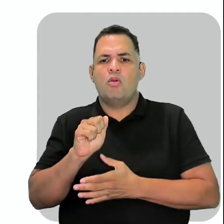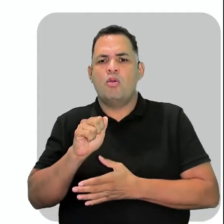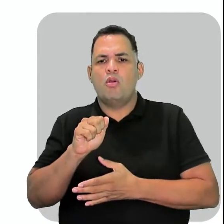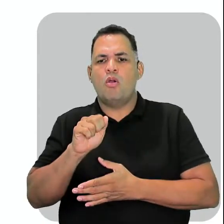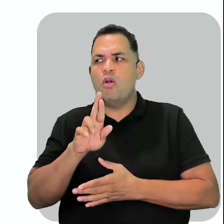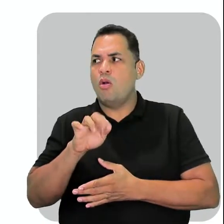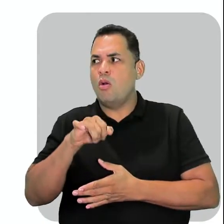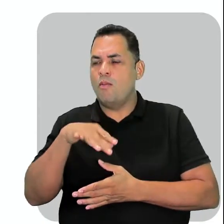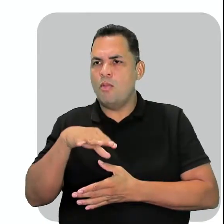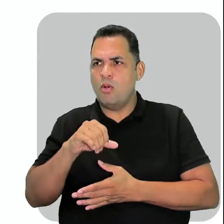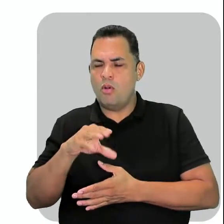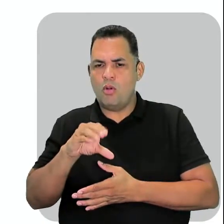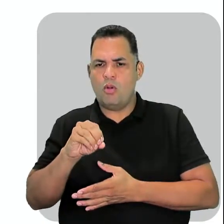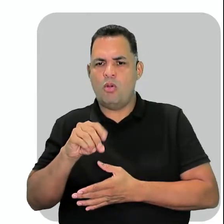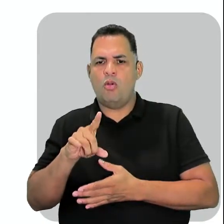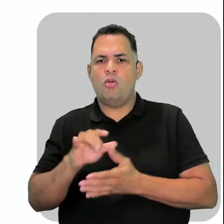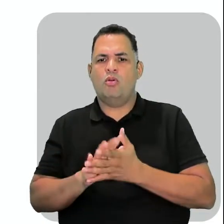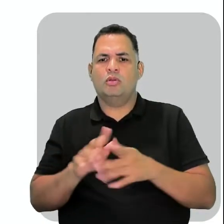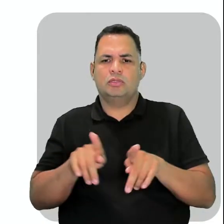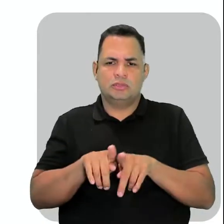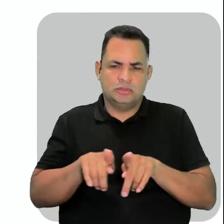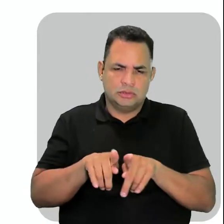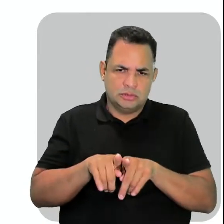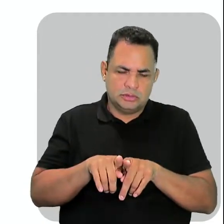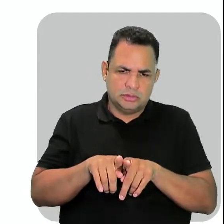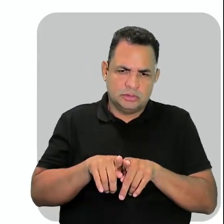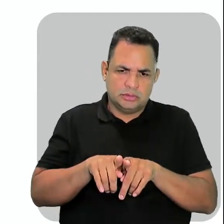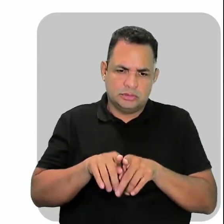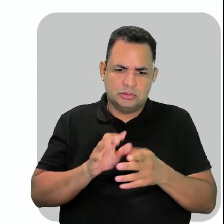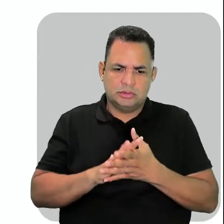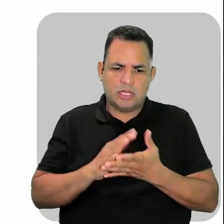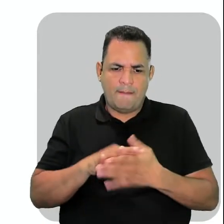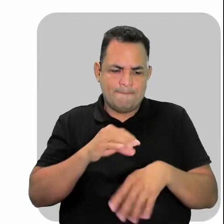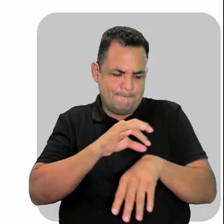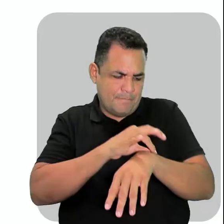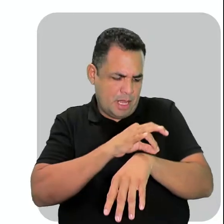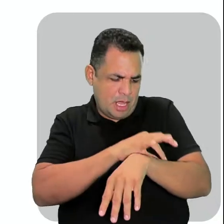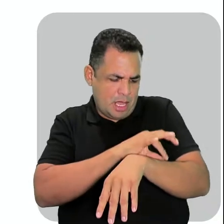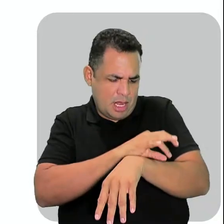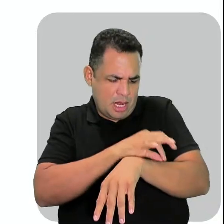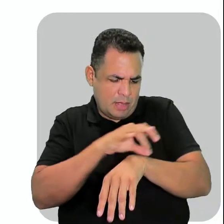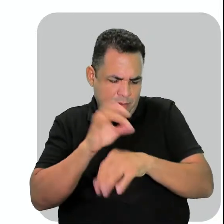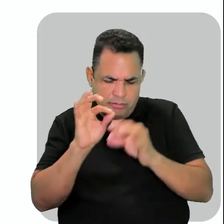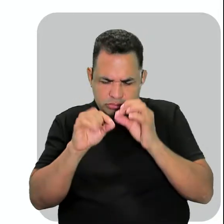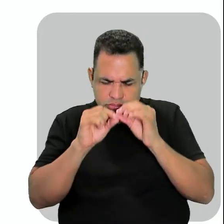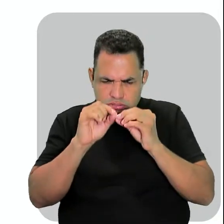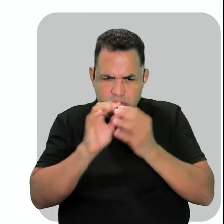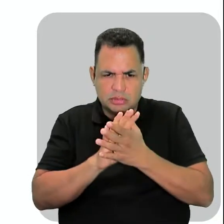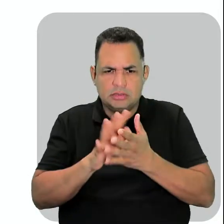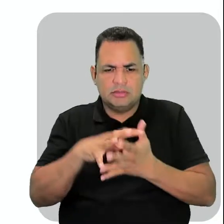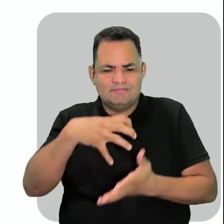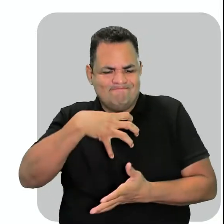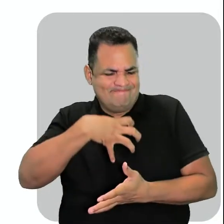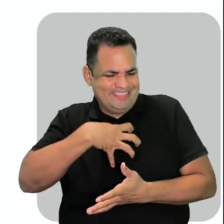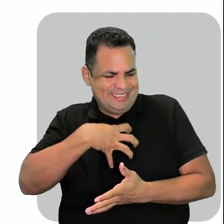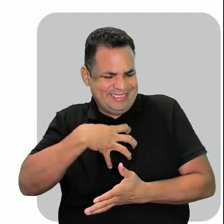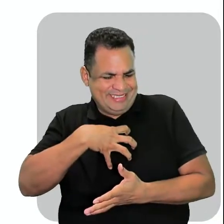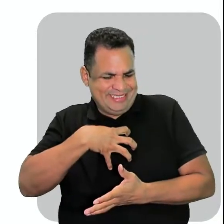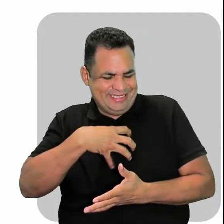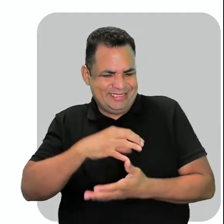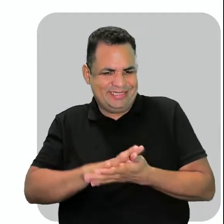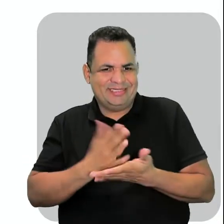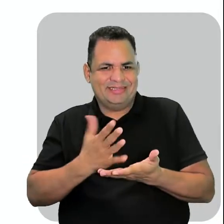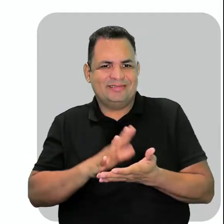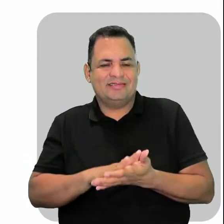trabalham também na regeneração das células, por exemplo, as células da pele, e na promoção de sensação de saciedade